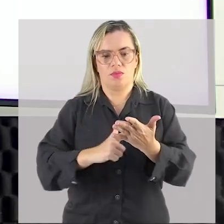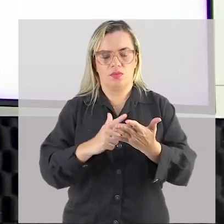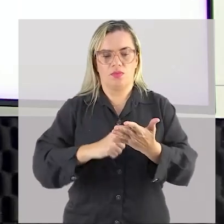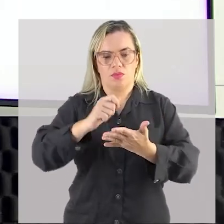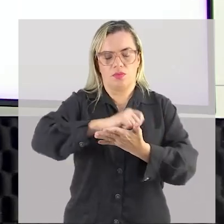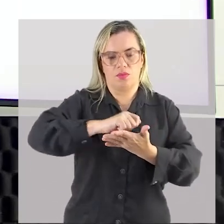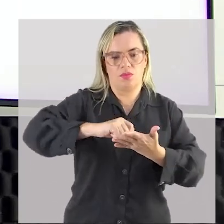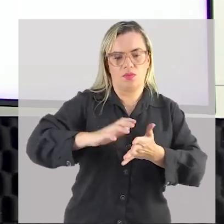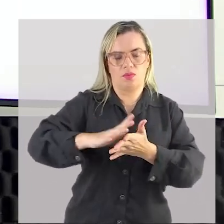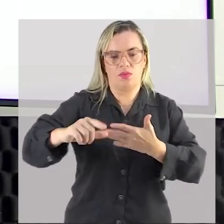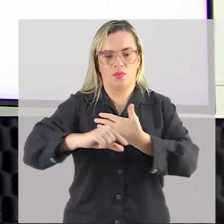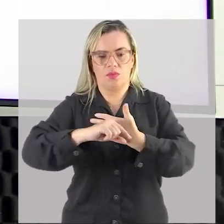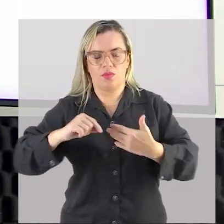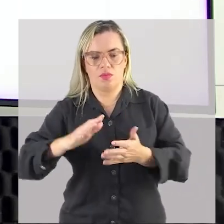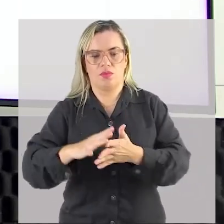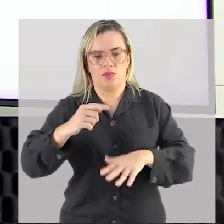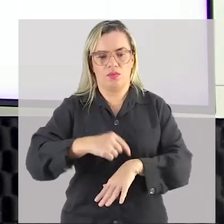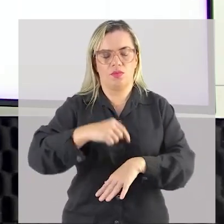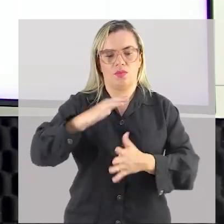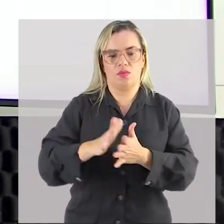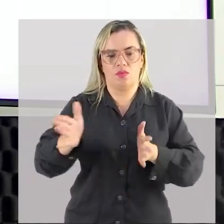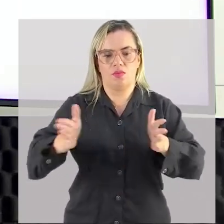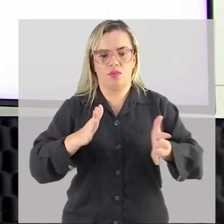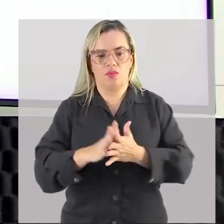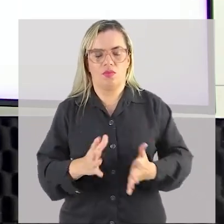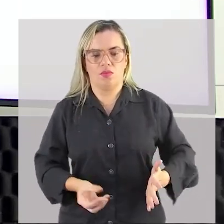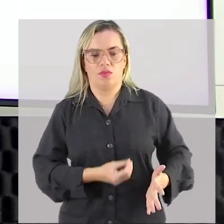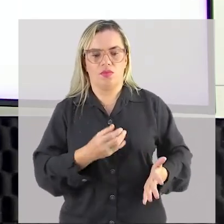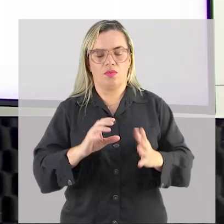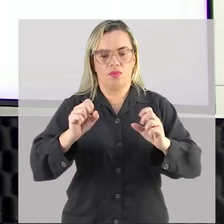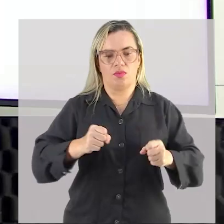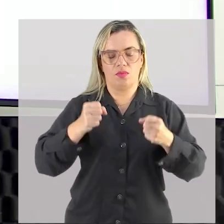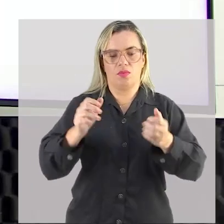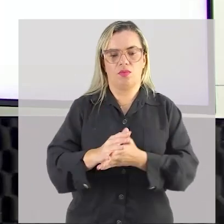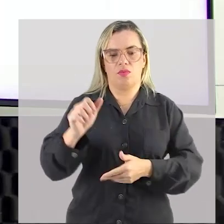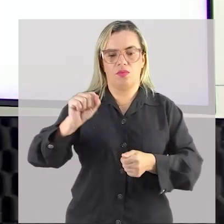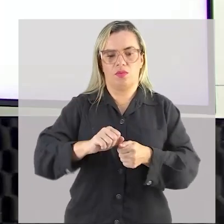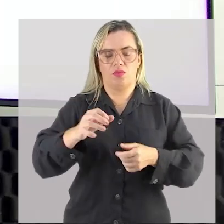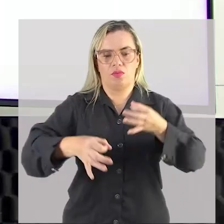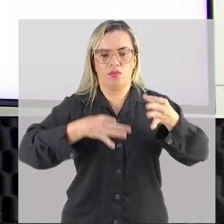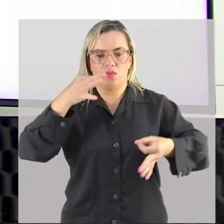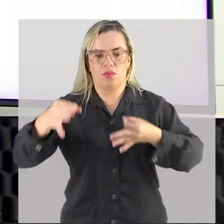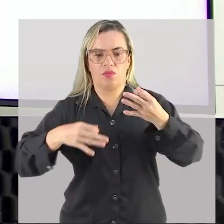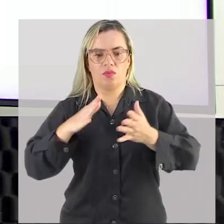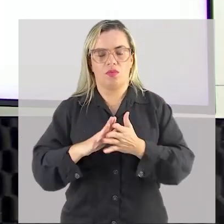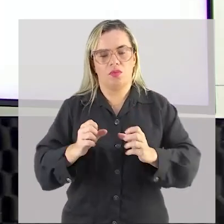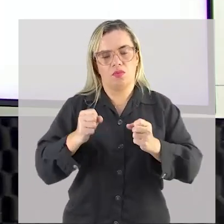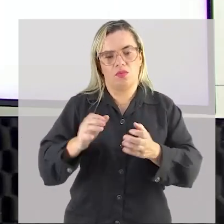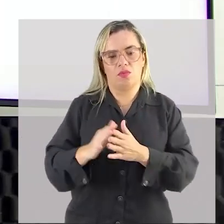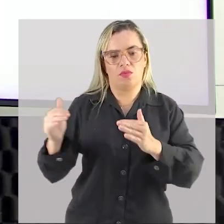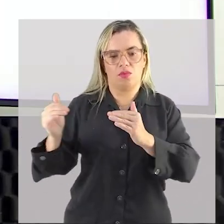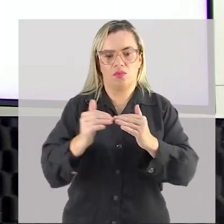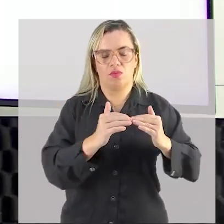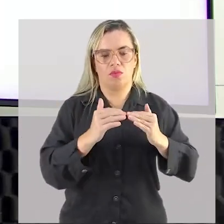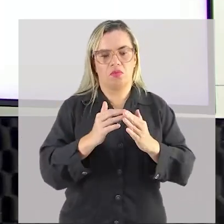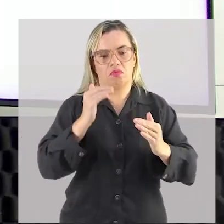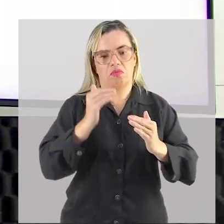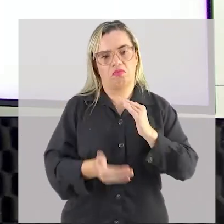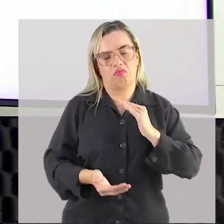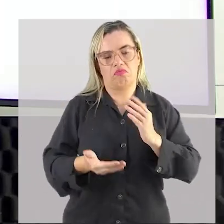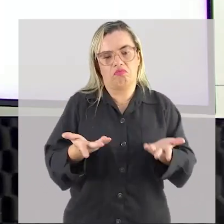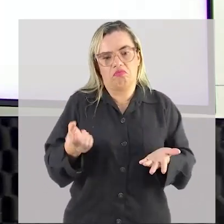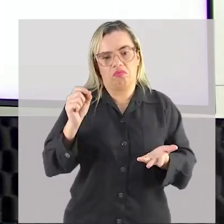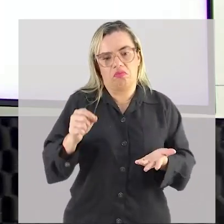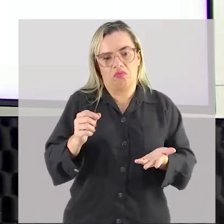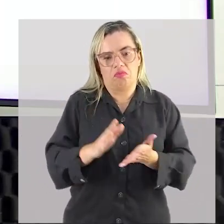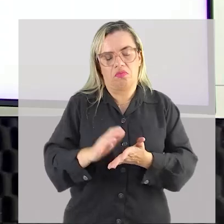de um autor em relação ao momento né ele vive ele pode fazer crítica ele pode concordar ele pode discordar